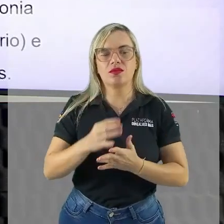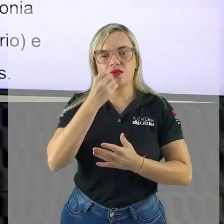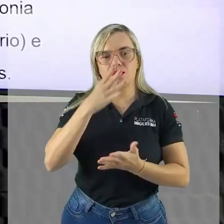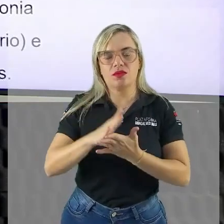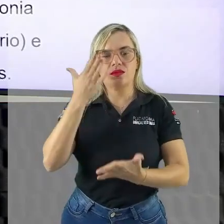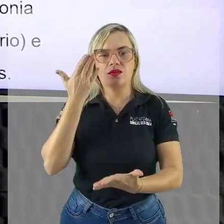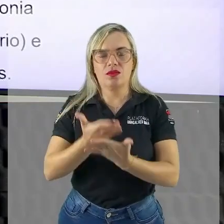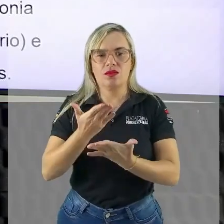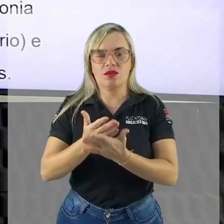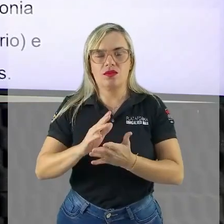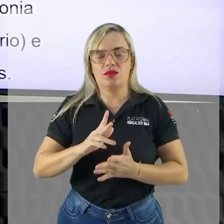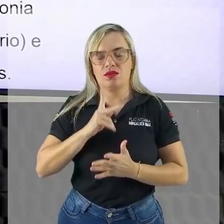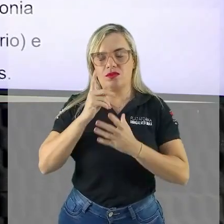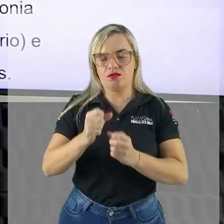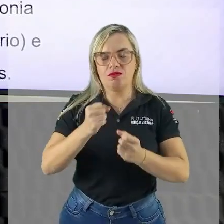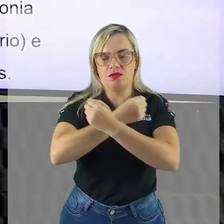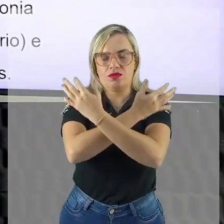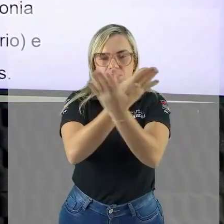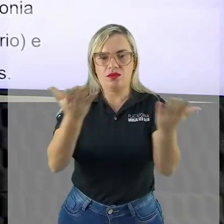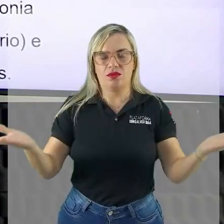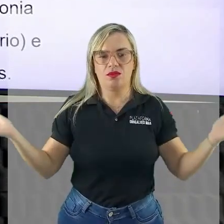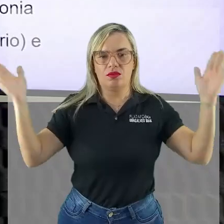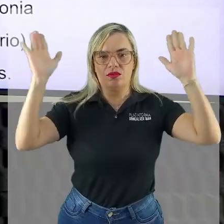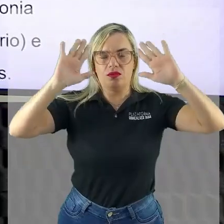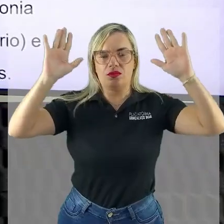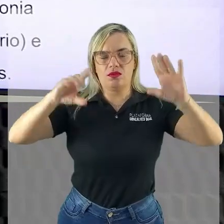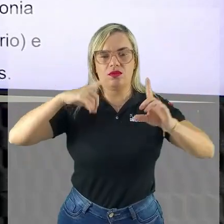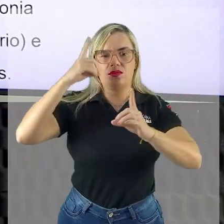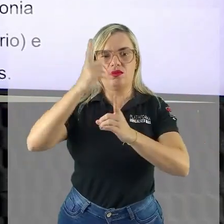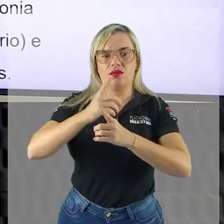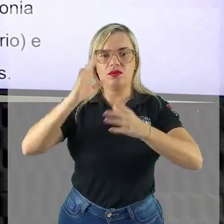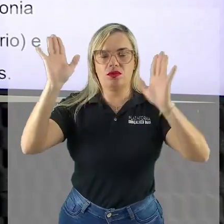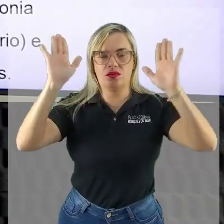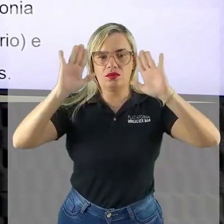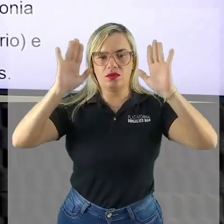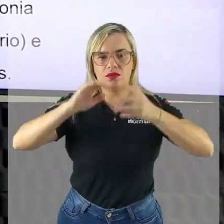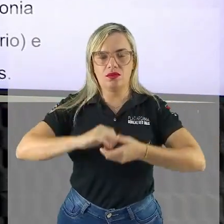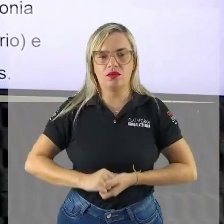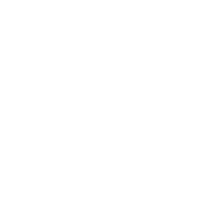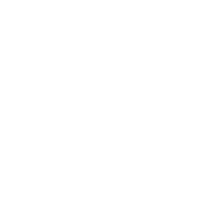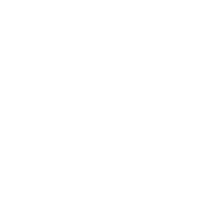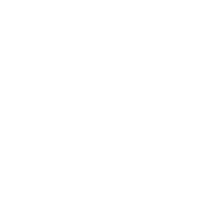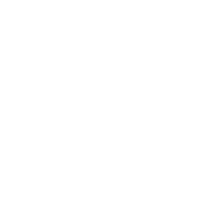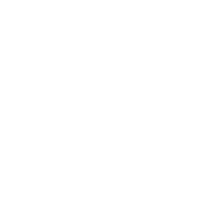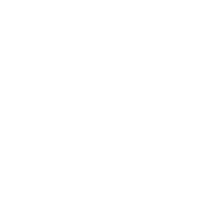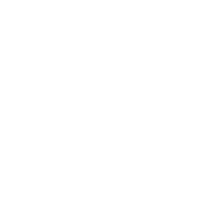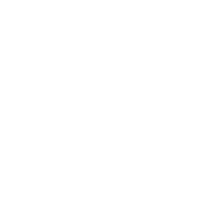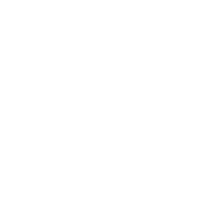estudos. Um forte abraço e até a próxima, tá bom, pessoal? Tchau, tchau. Valeu!